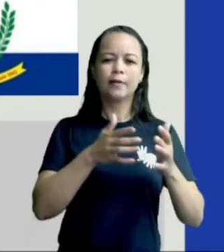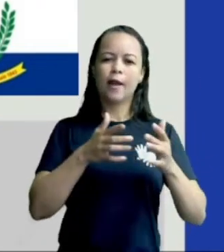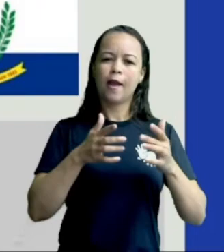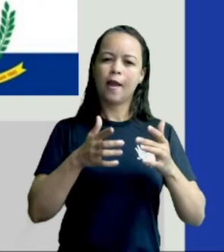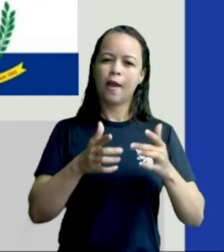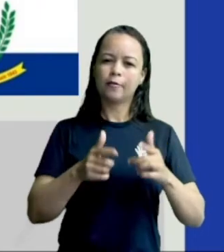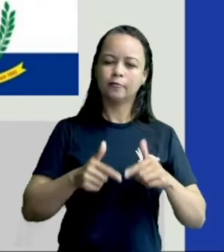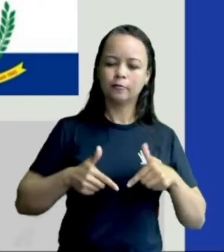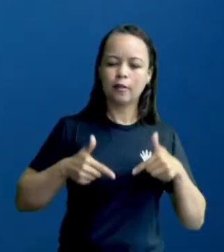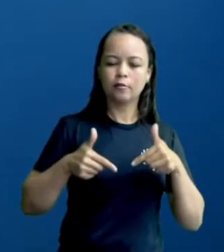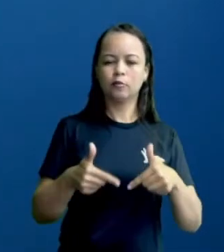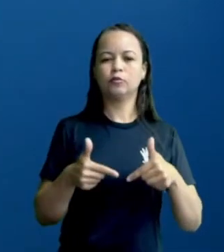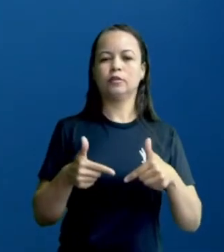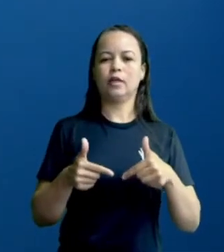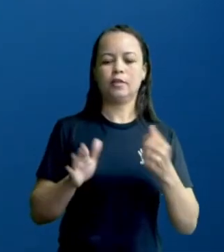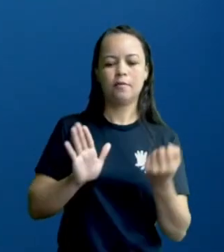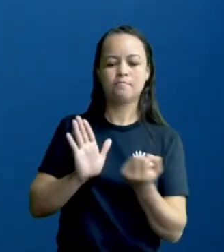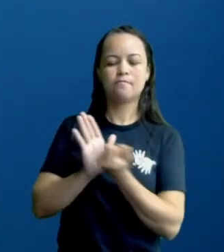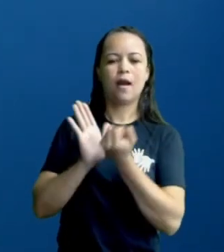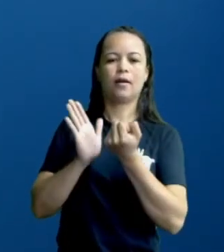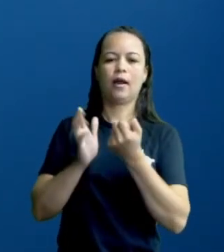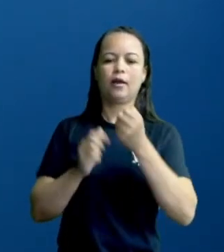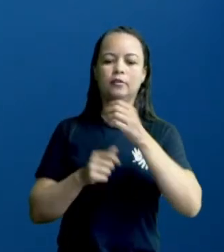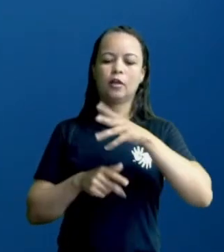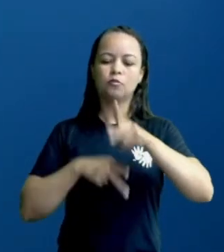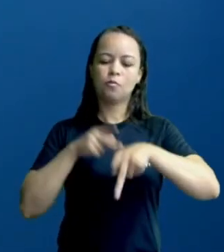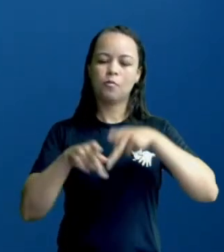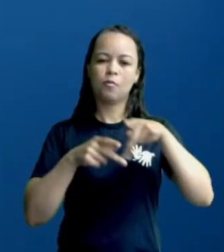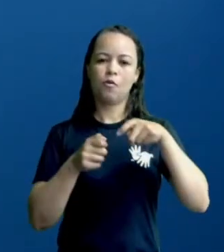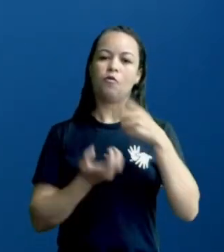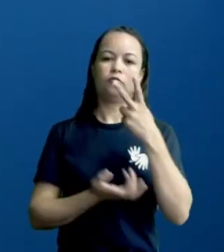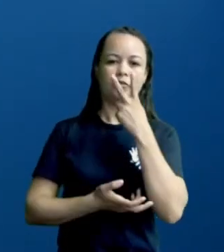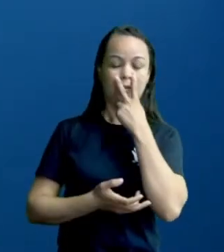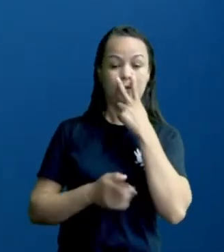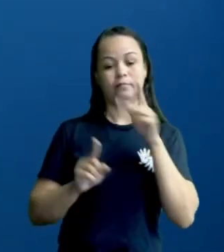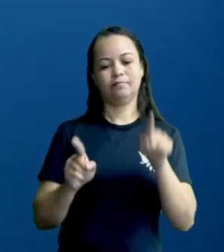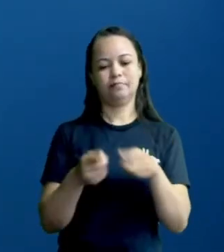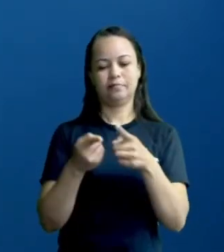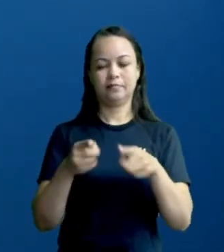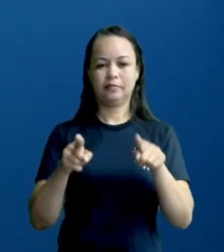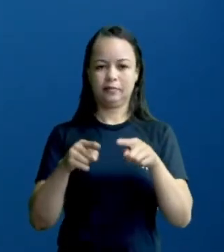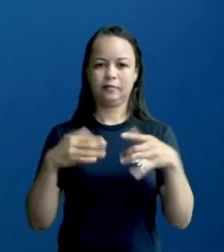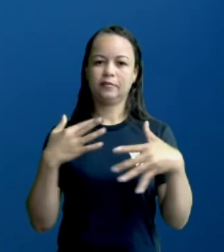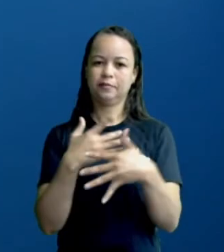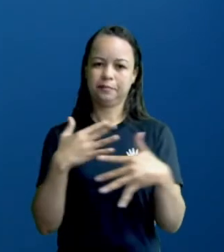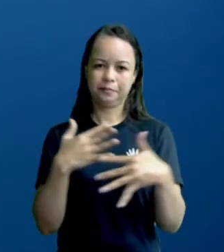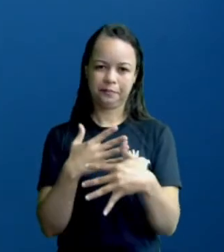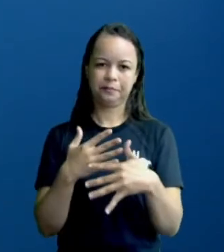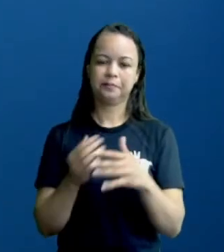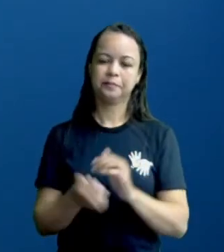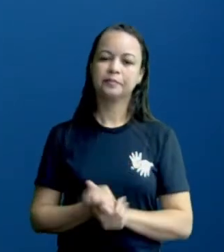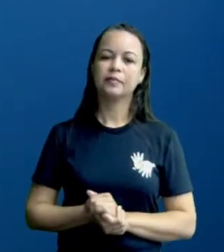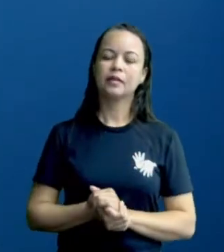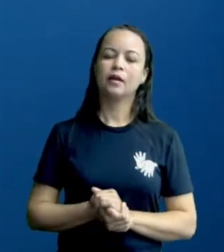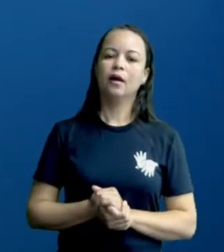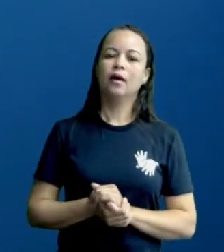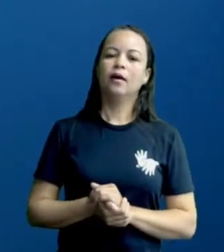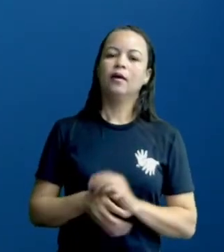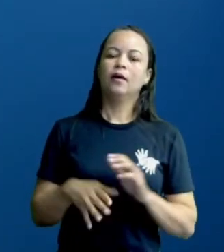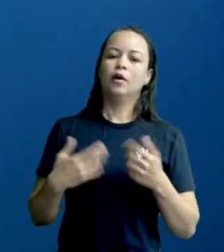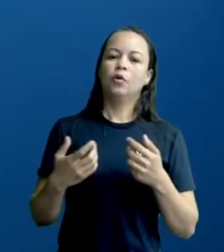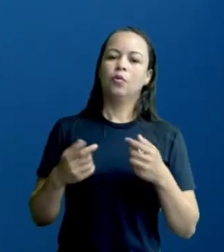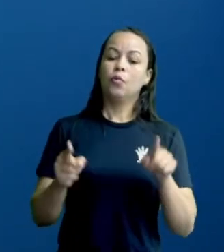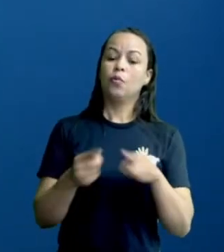né, que é marcada no povo vitoriense através do hino de nossa cidade. O hino que é uma